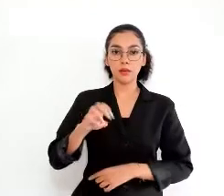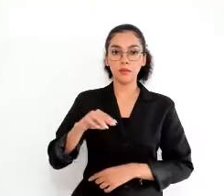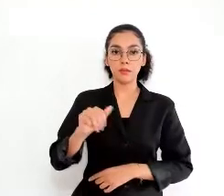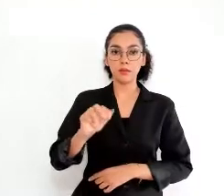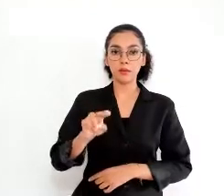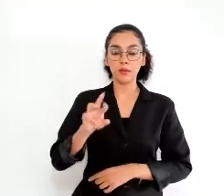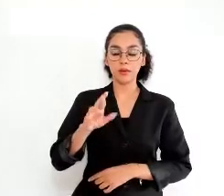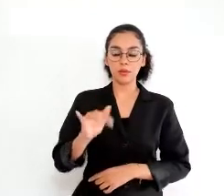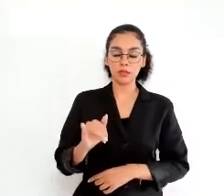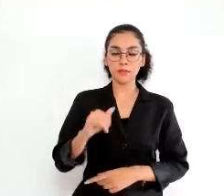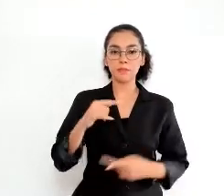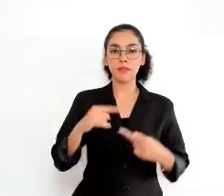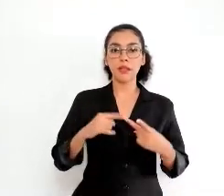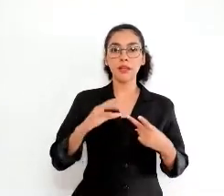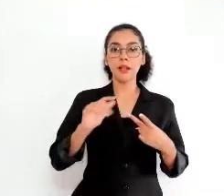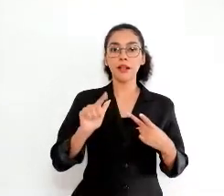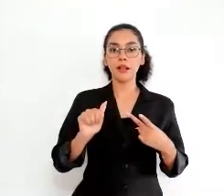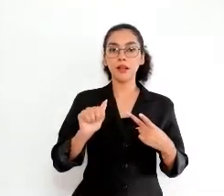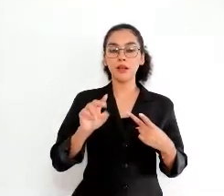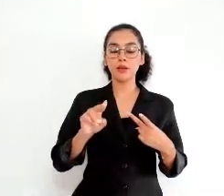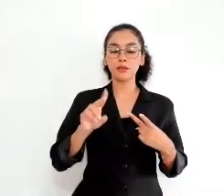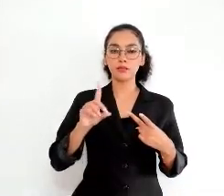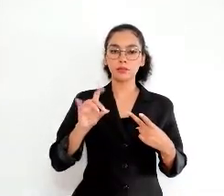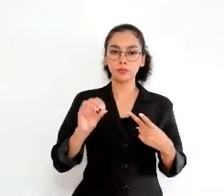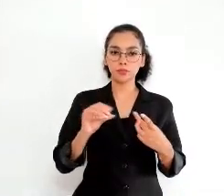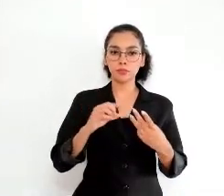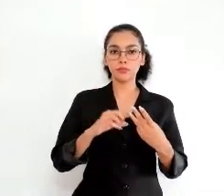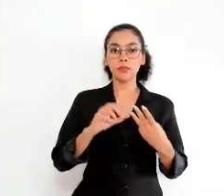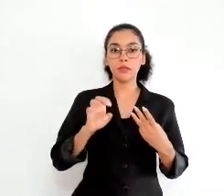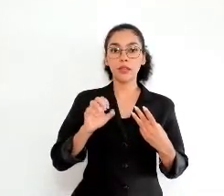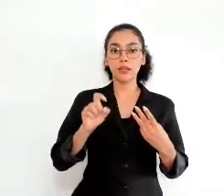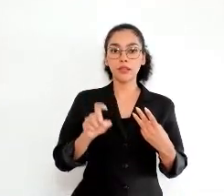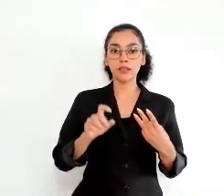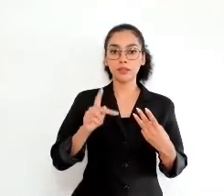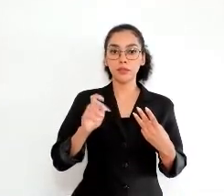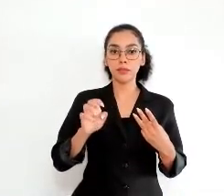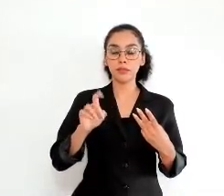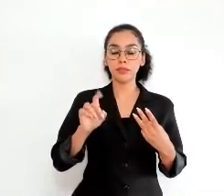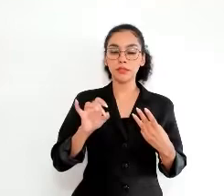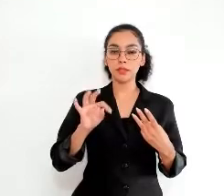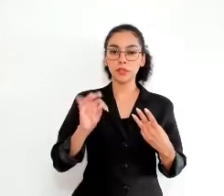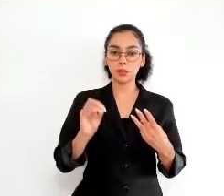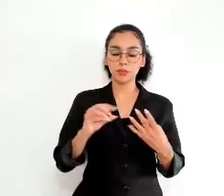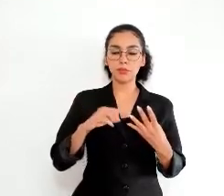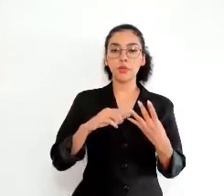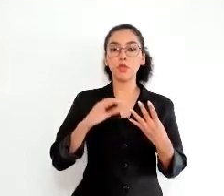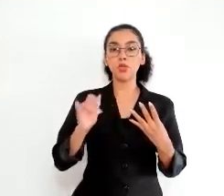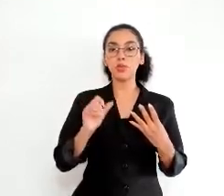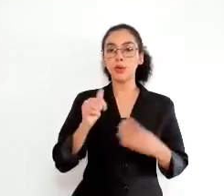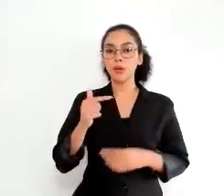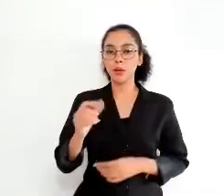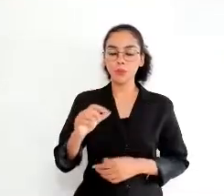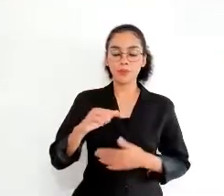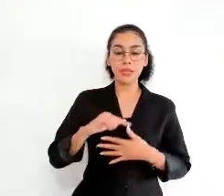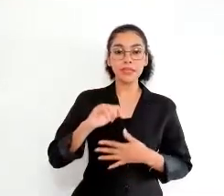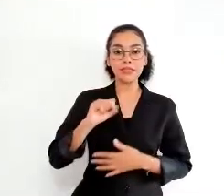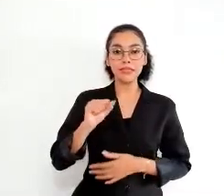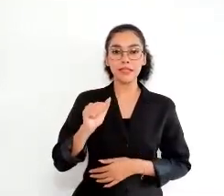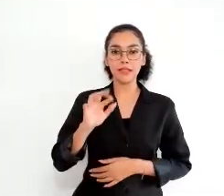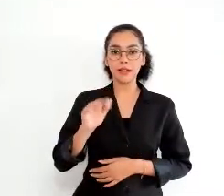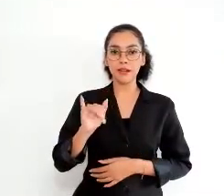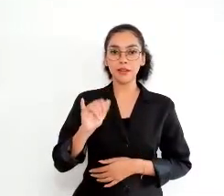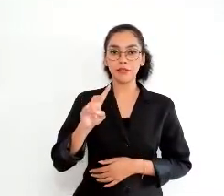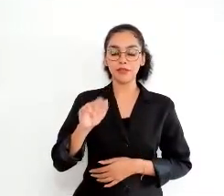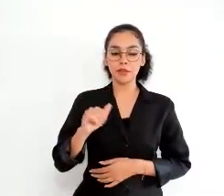Santos, Expedito Figueira, João Rebouças, Saraiva Sobrinho, Amilcar Maia,